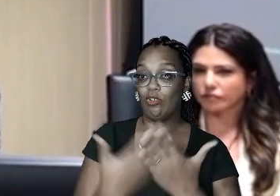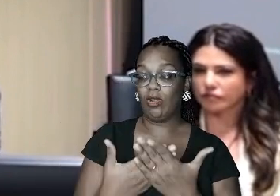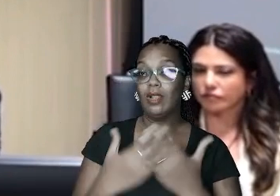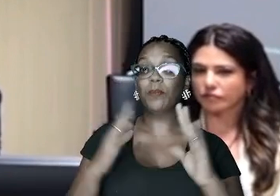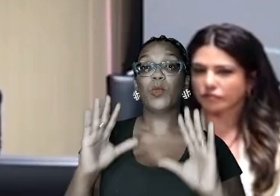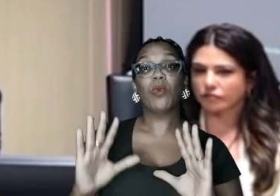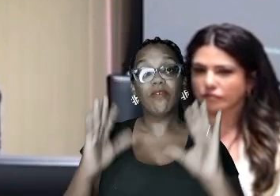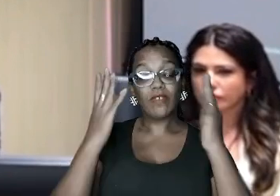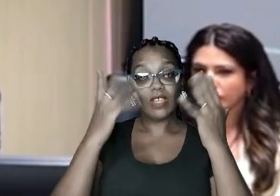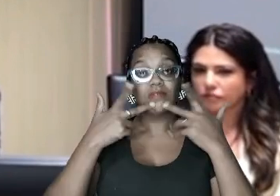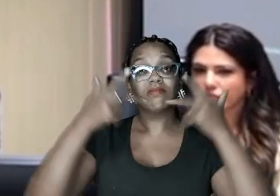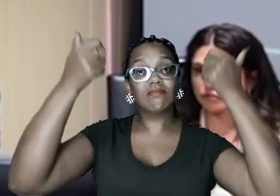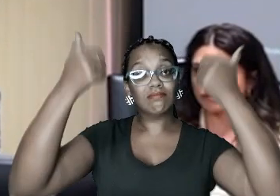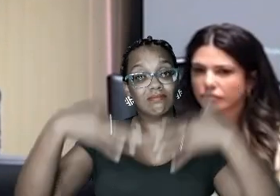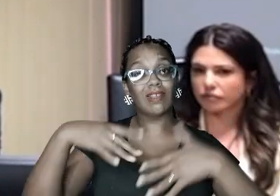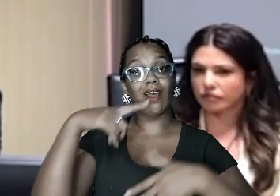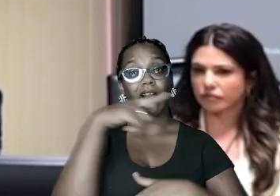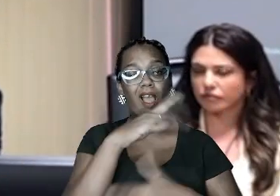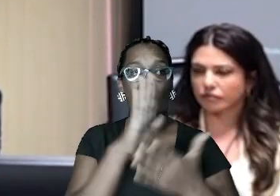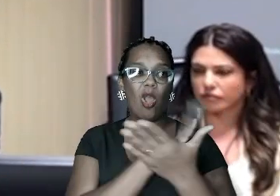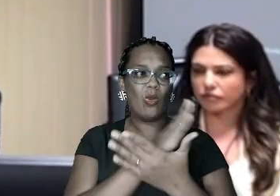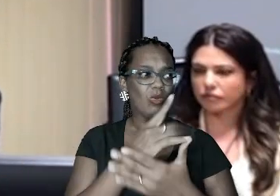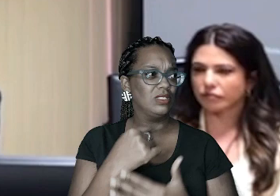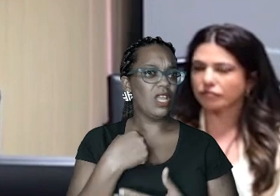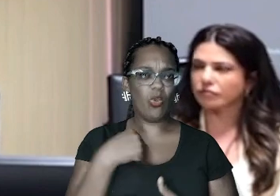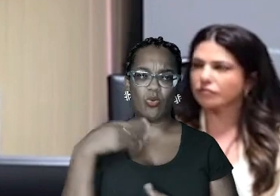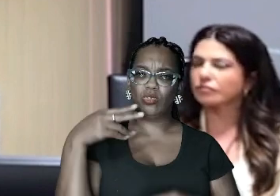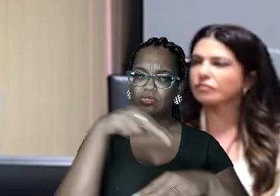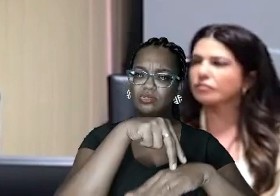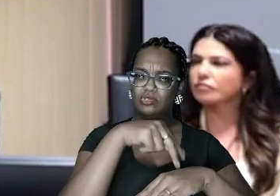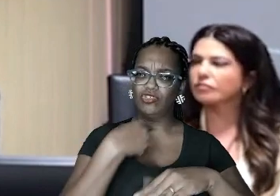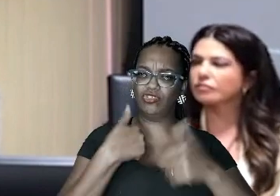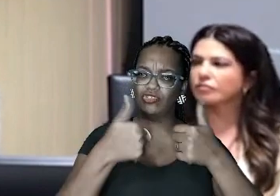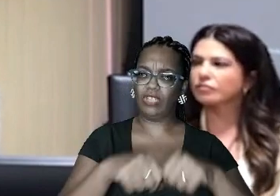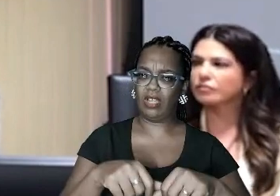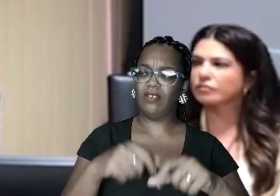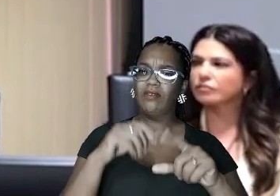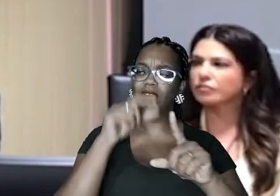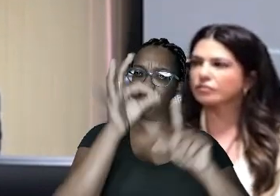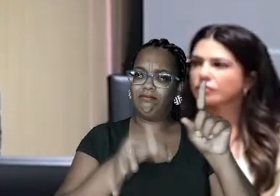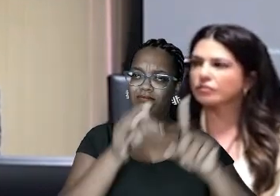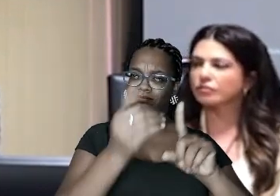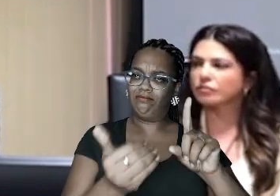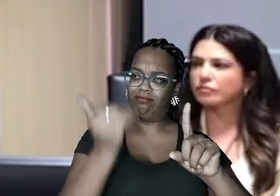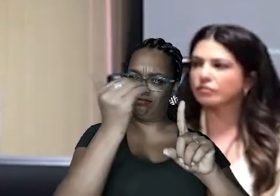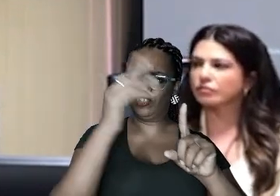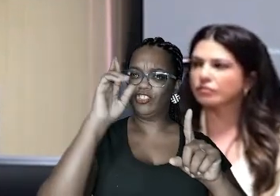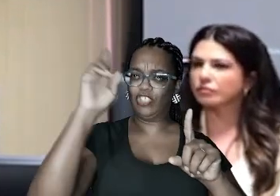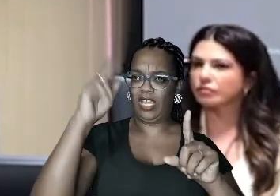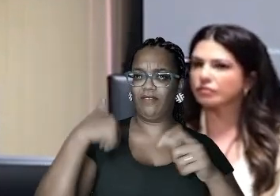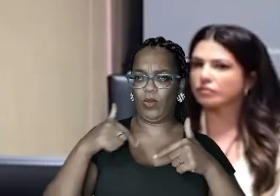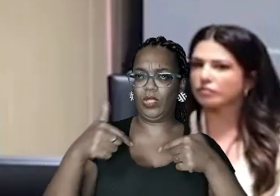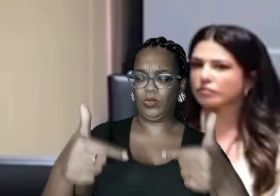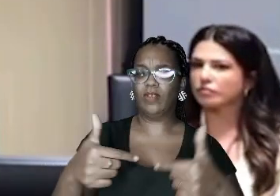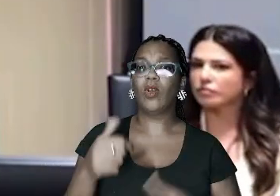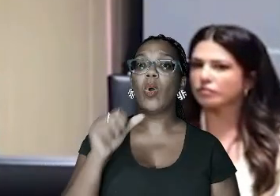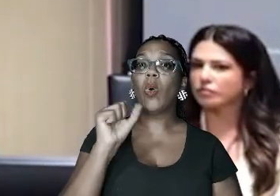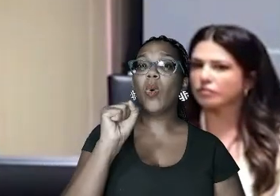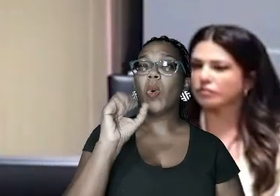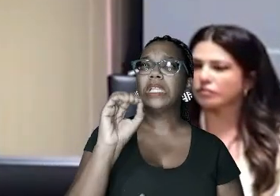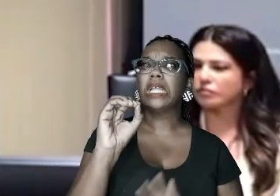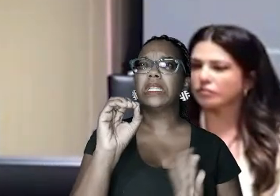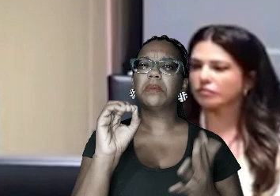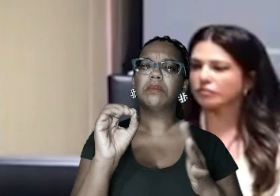com uma escola nessas iniciativas que temos um evento em que falavamos lá Alguns de nós e eu inclusive eu era procurador-chefe ainda da CV nesse momento